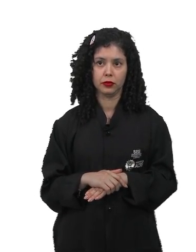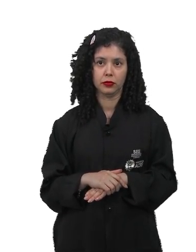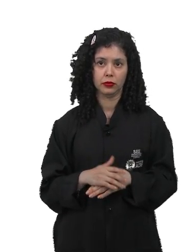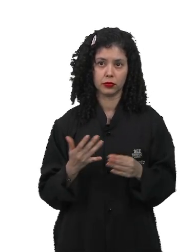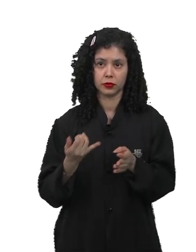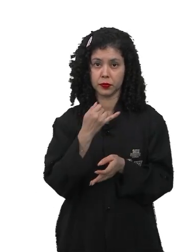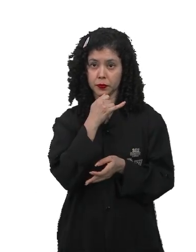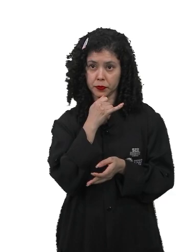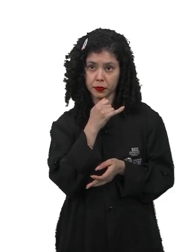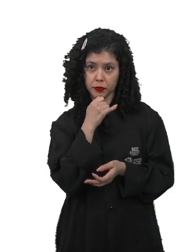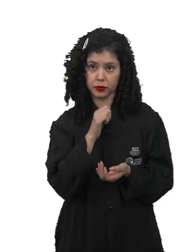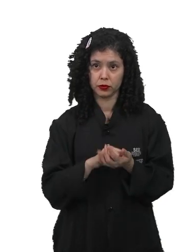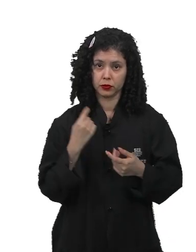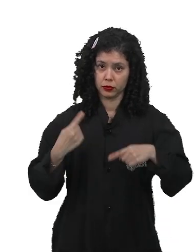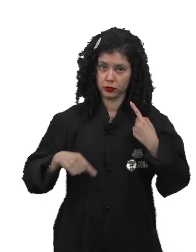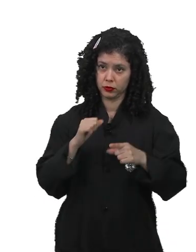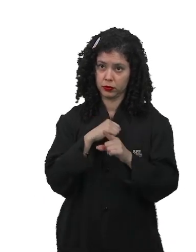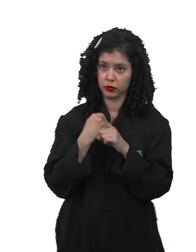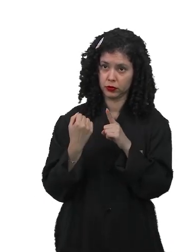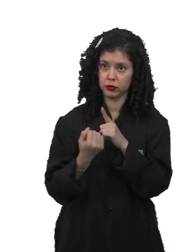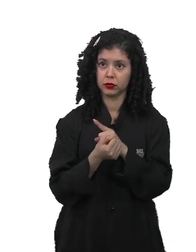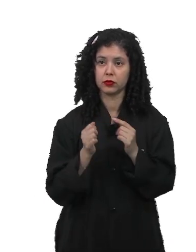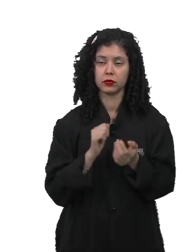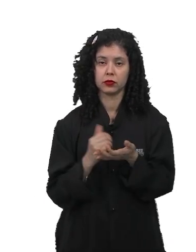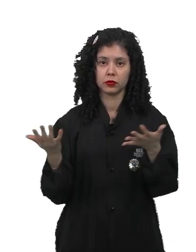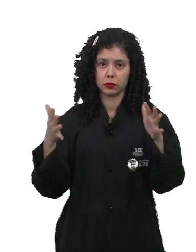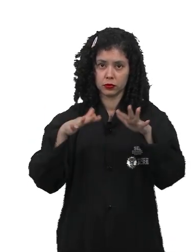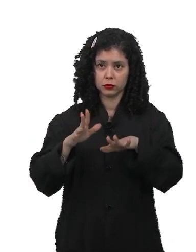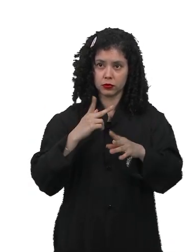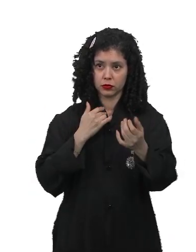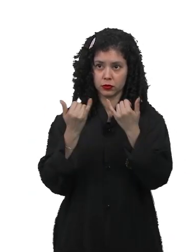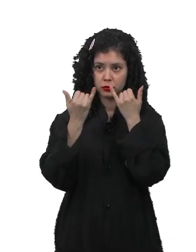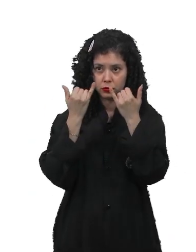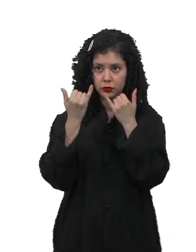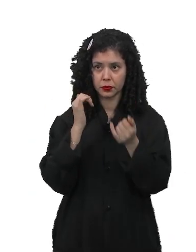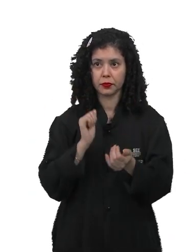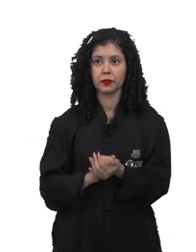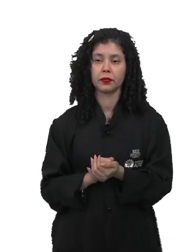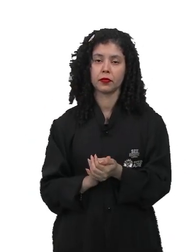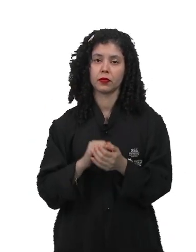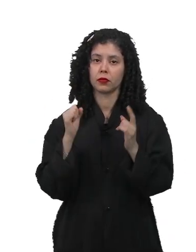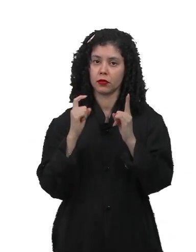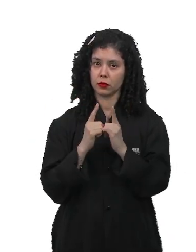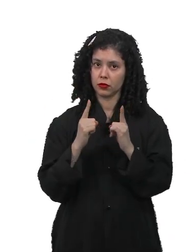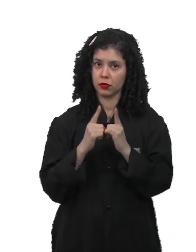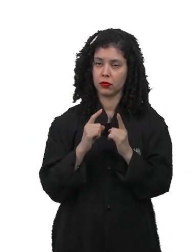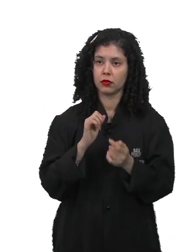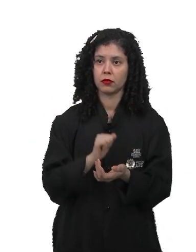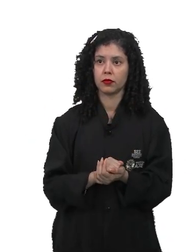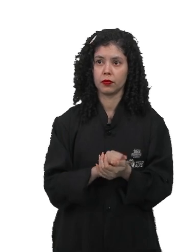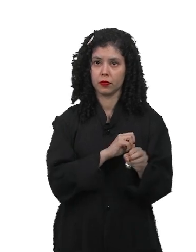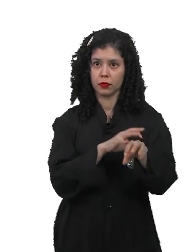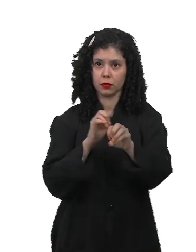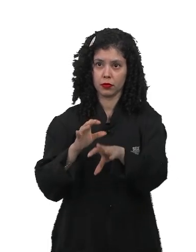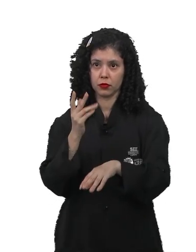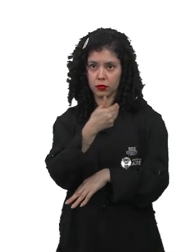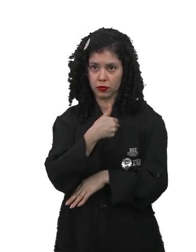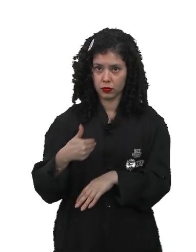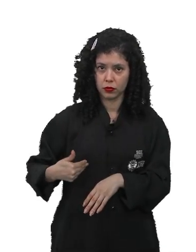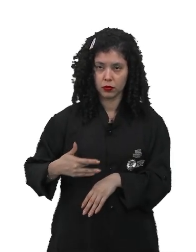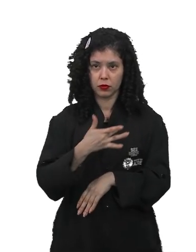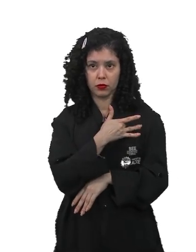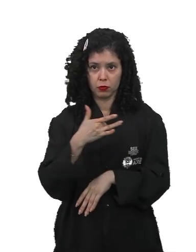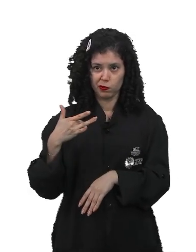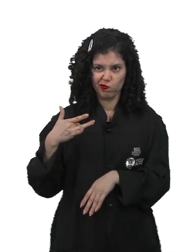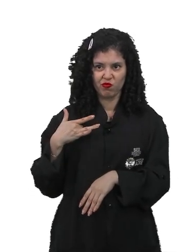São exemplos de políticas sociais os que incluem programas de assistência social, educação pública,